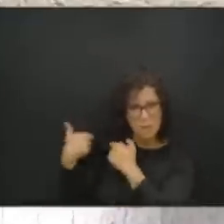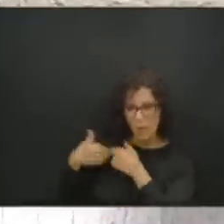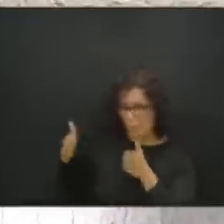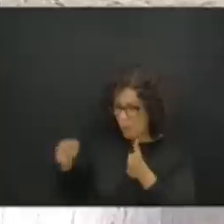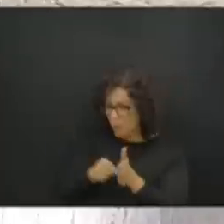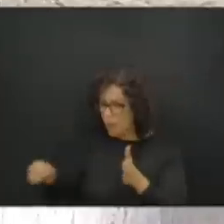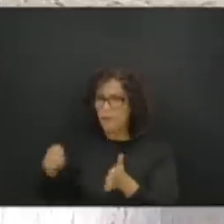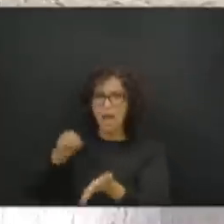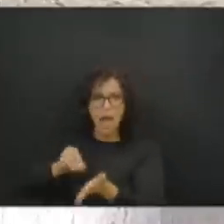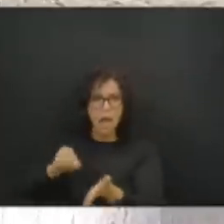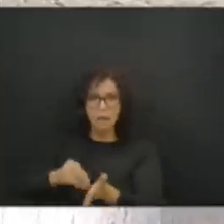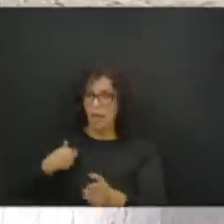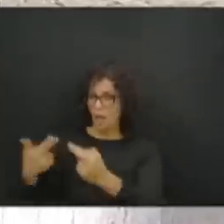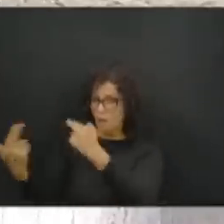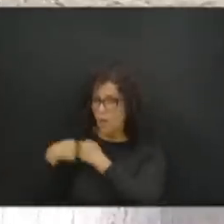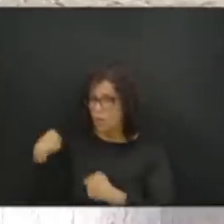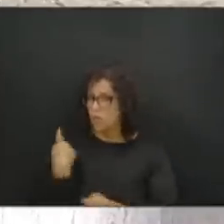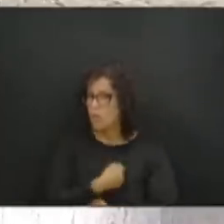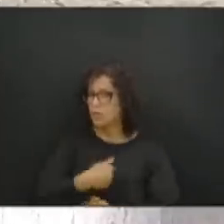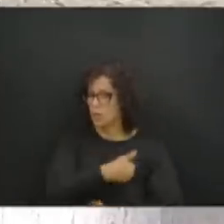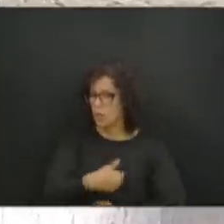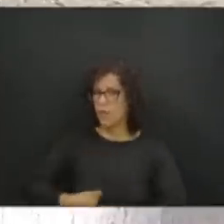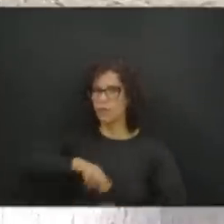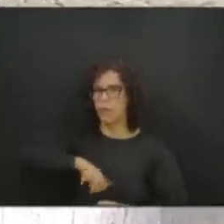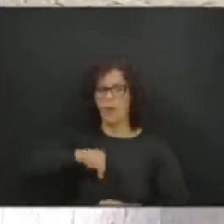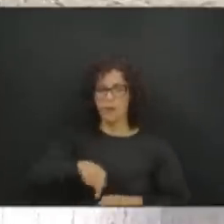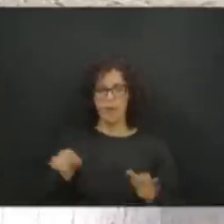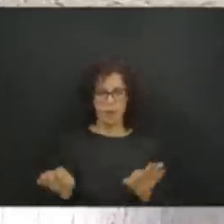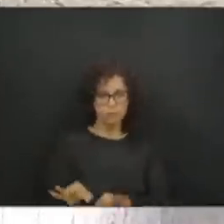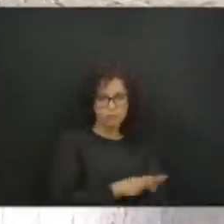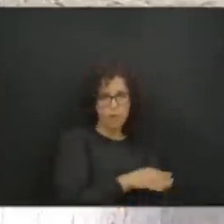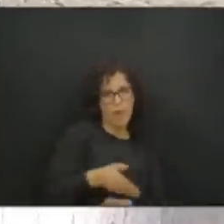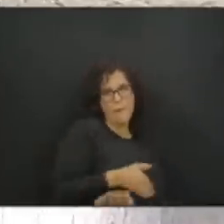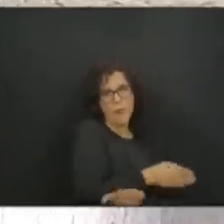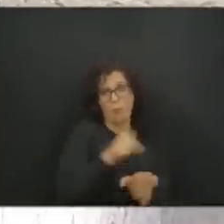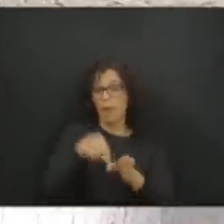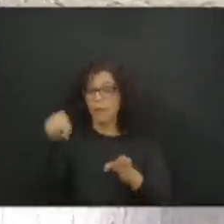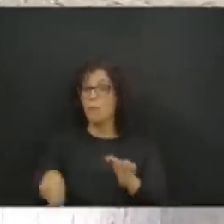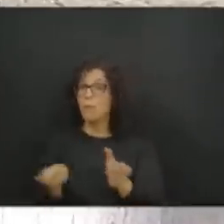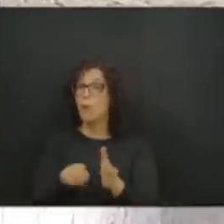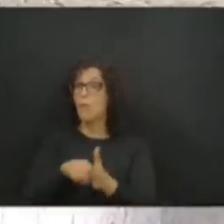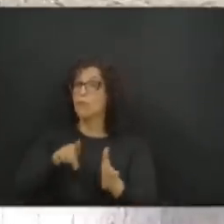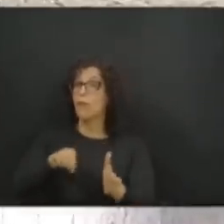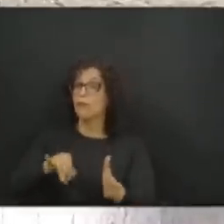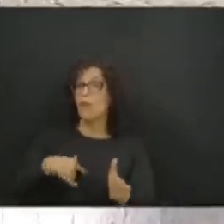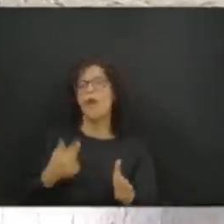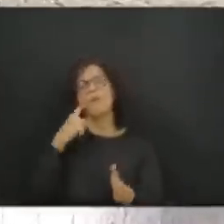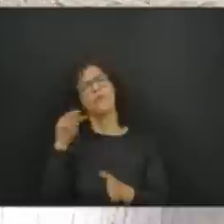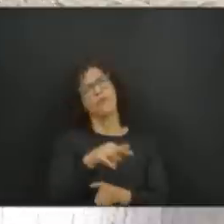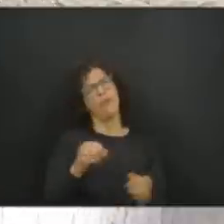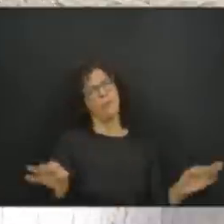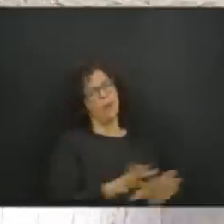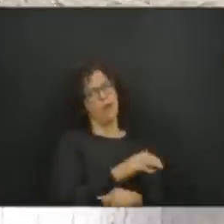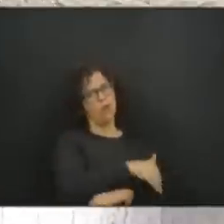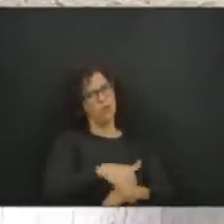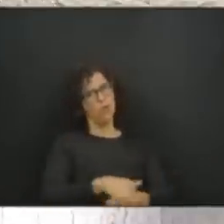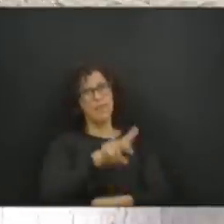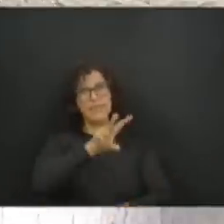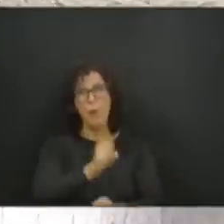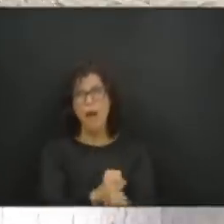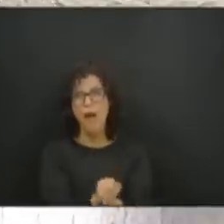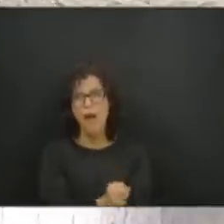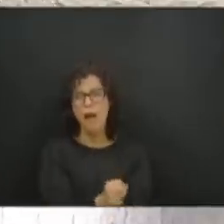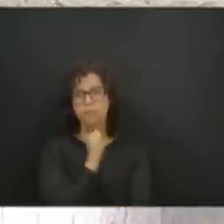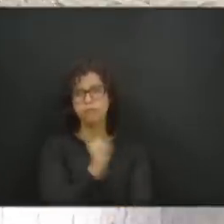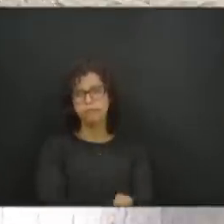trecho que está faltando aonde é do Governo do Estado Está pavimentado entregue e eu estive na inauguração depois de 50